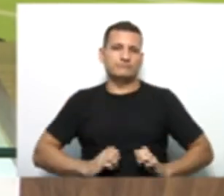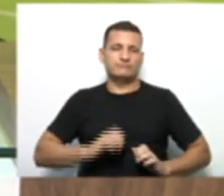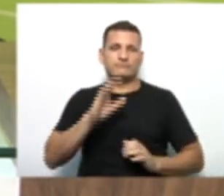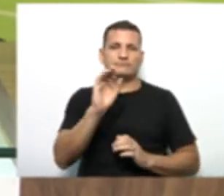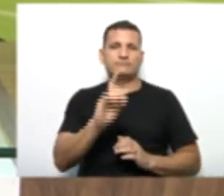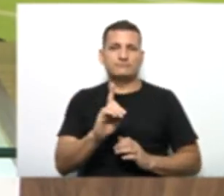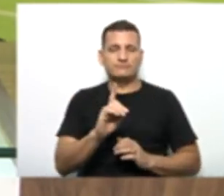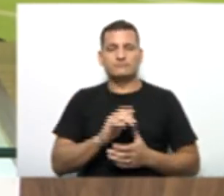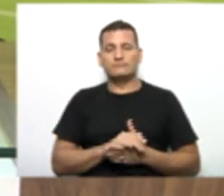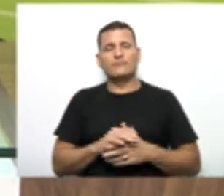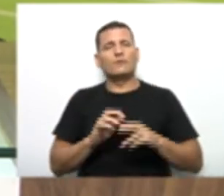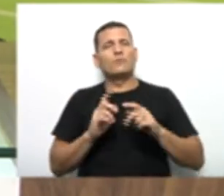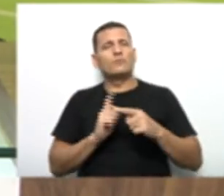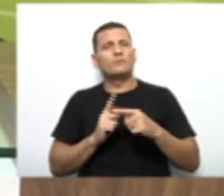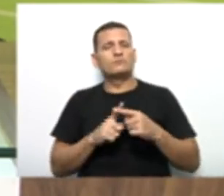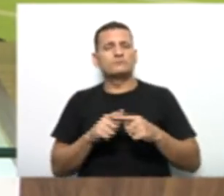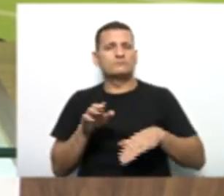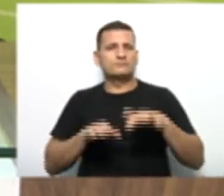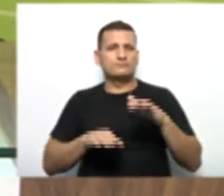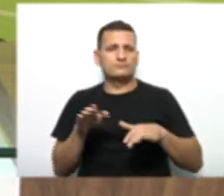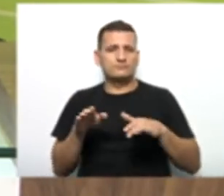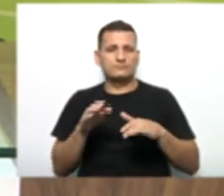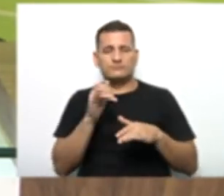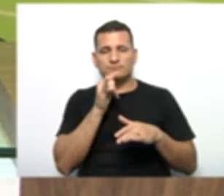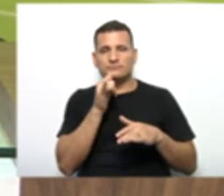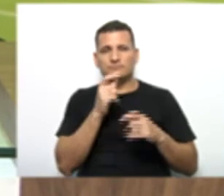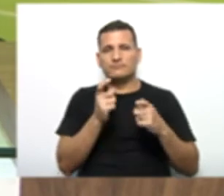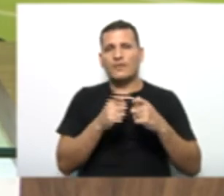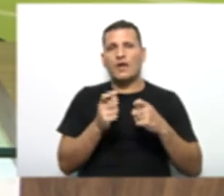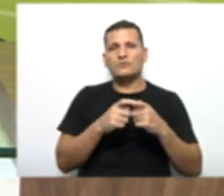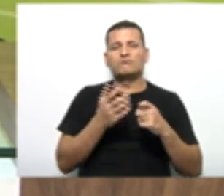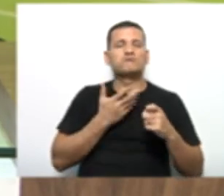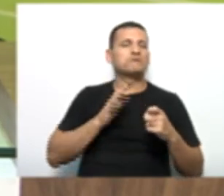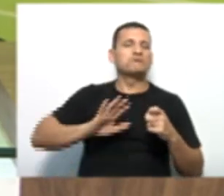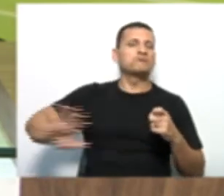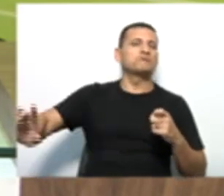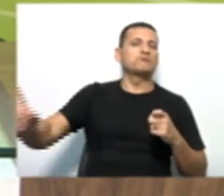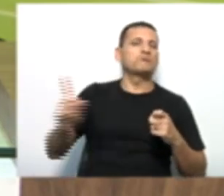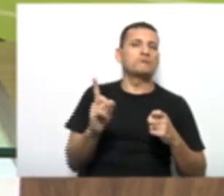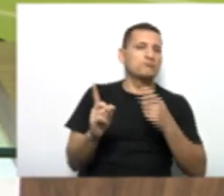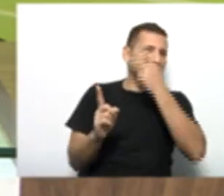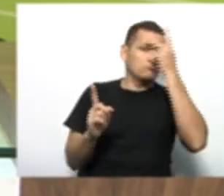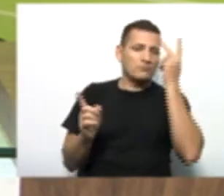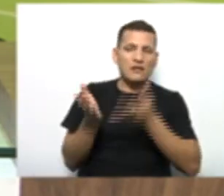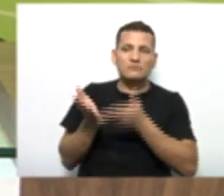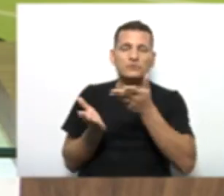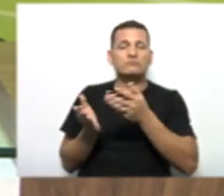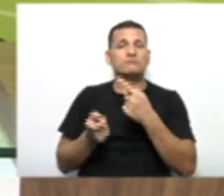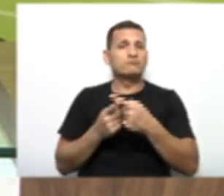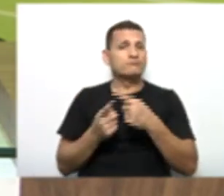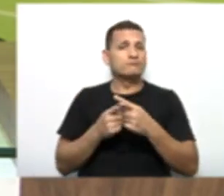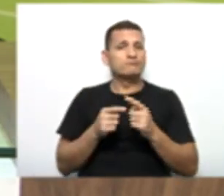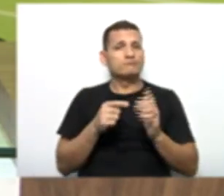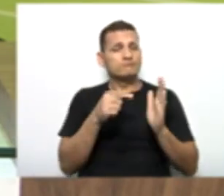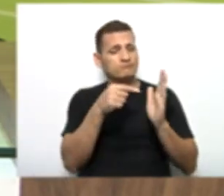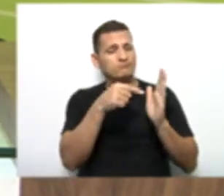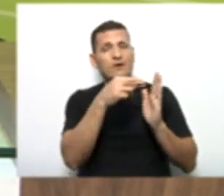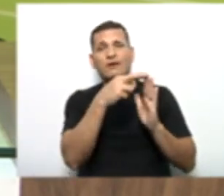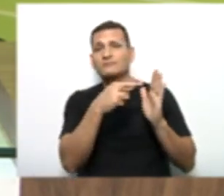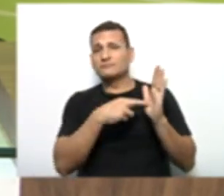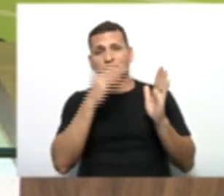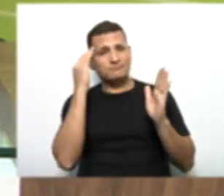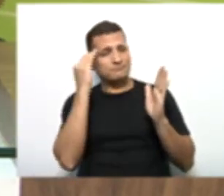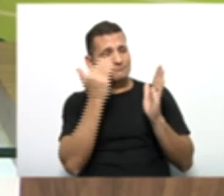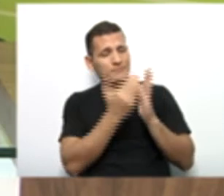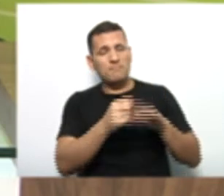Por que que às vezes, por exemplo, quando um médico se recusa a atender um paciente, ele é processado? Porque ele violou um princípio ético